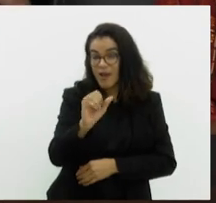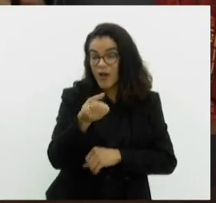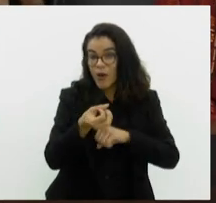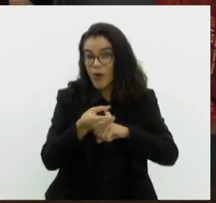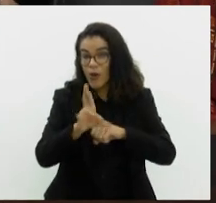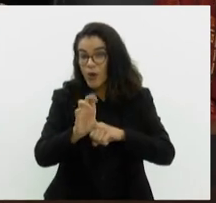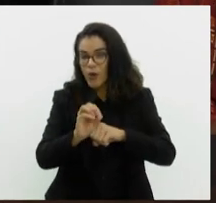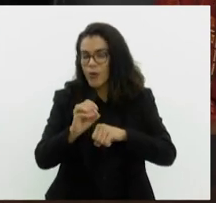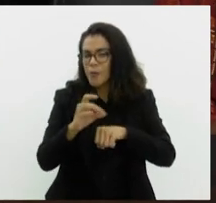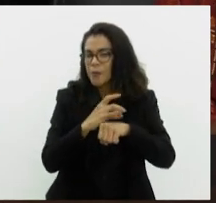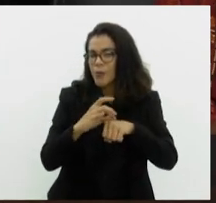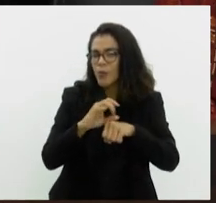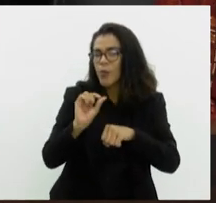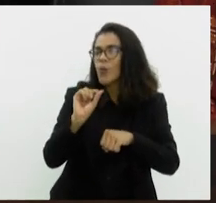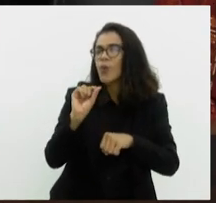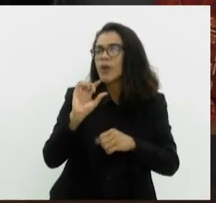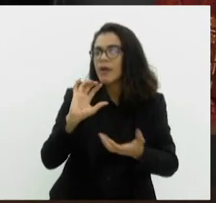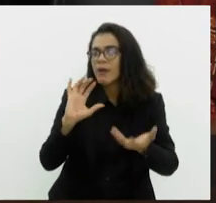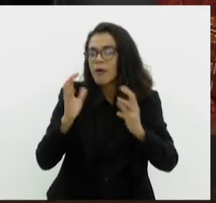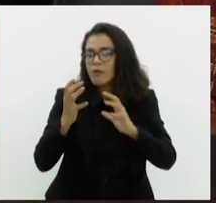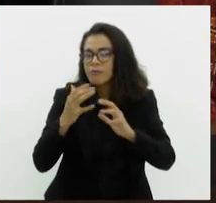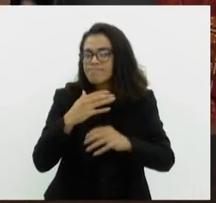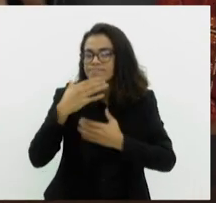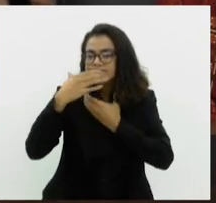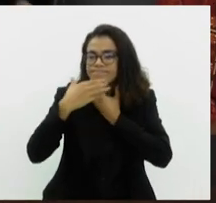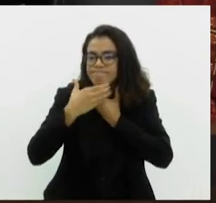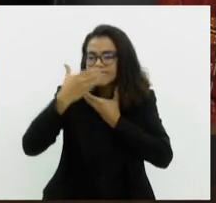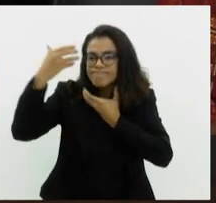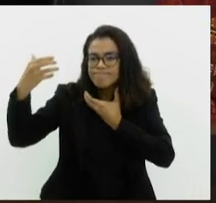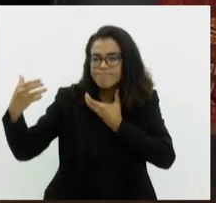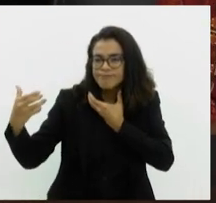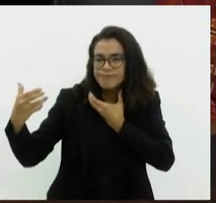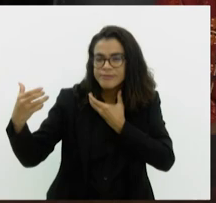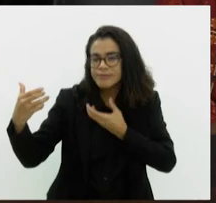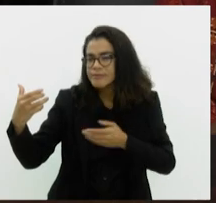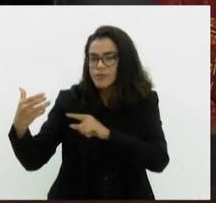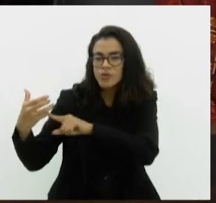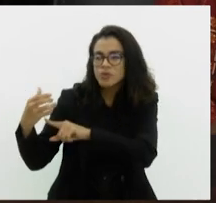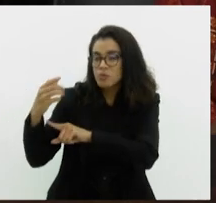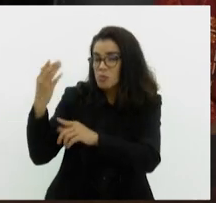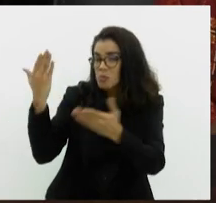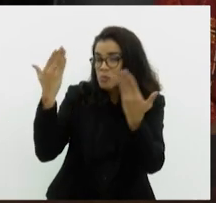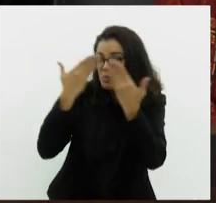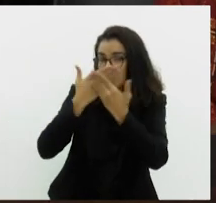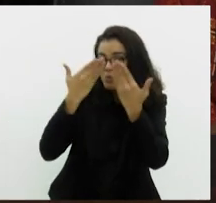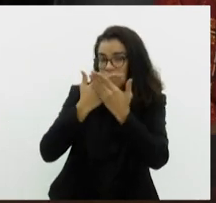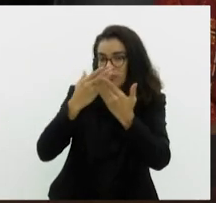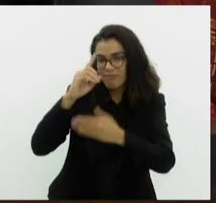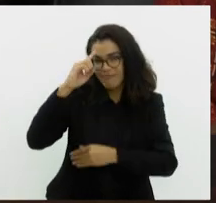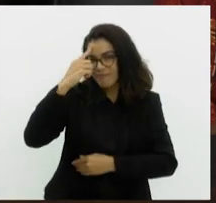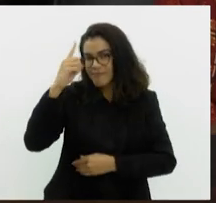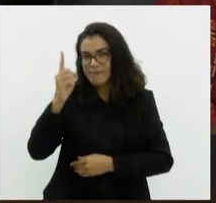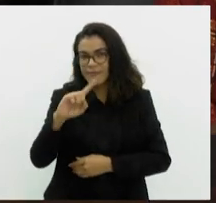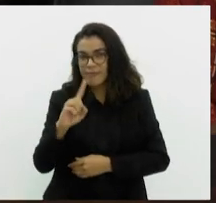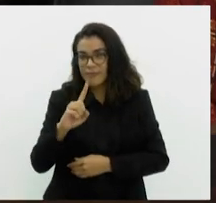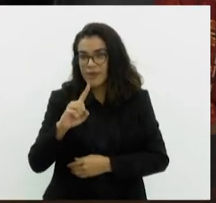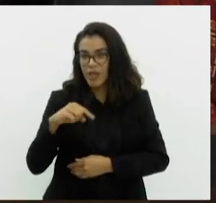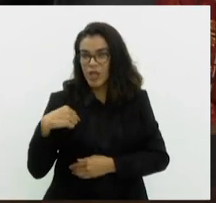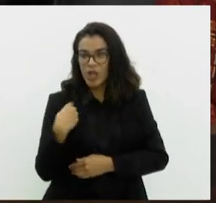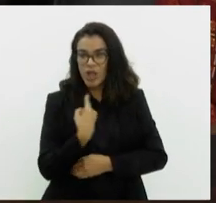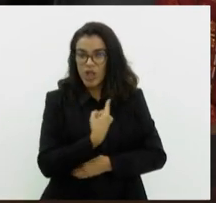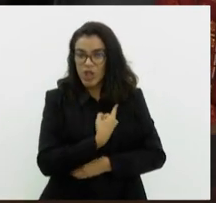O que aconteceu com a cabeça de Tiradentes? Ninguém sabe. E nós somos filhos